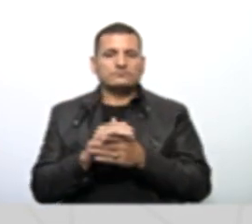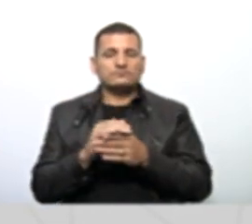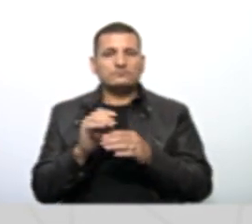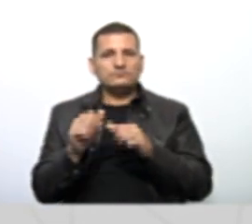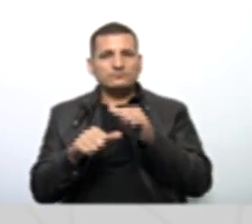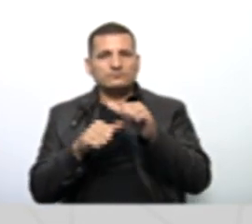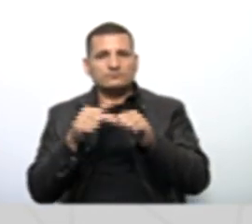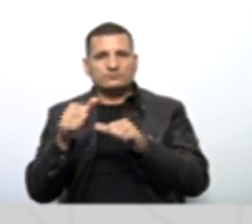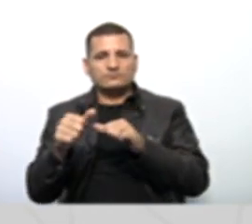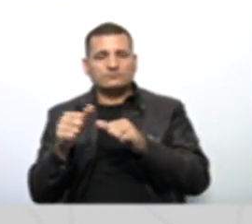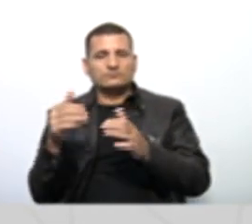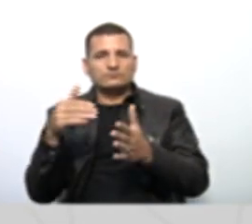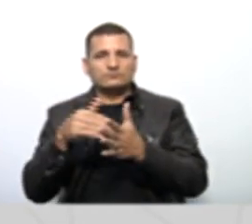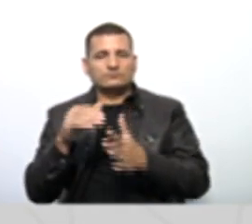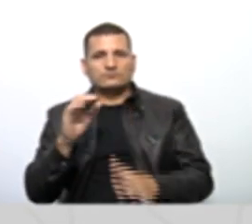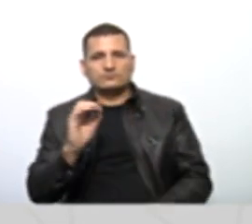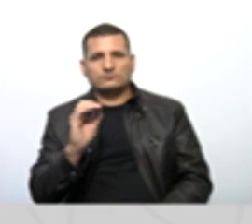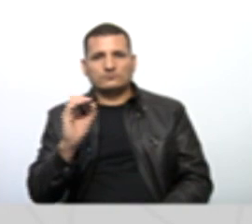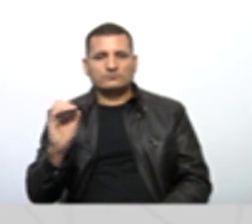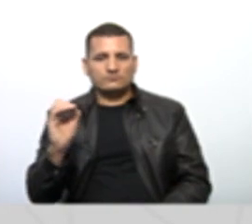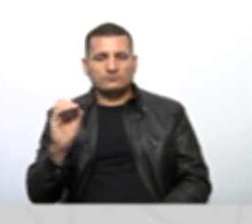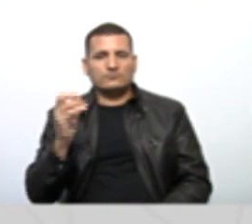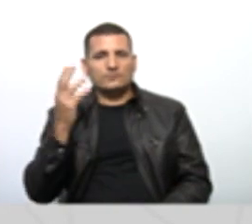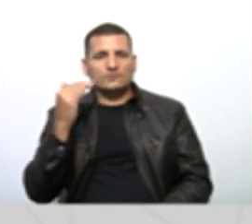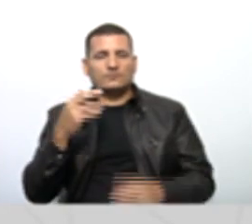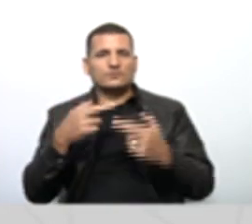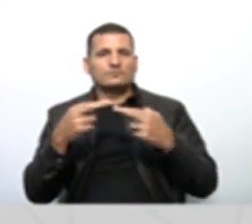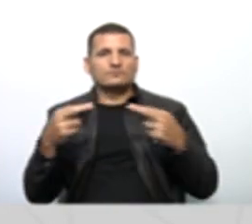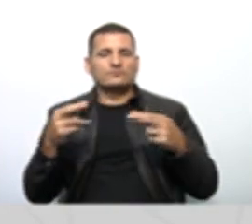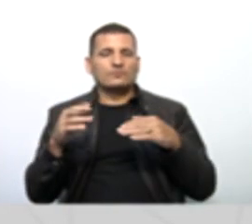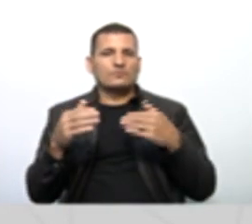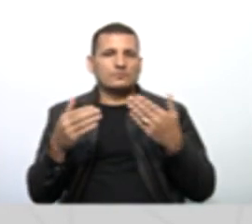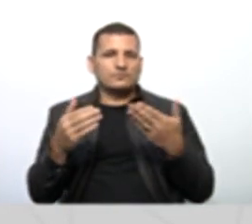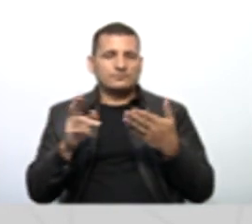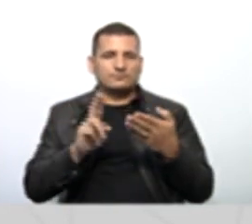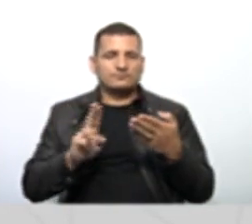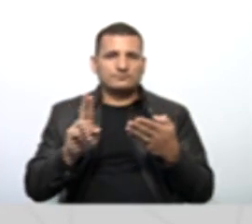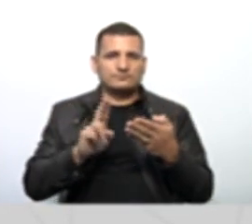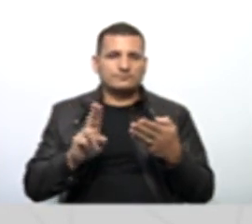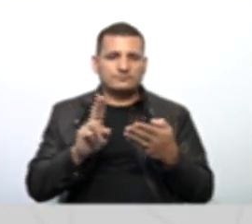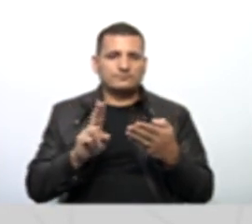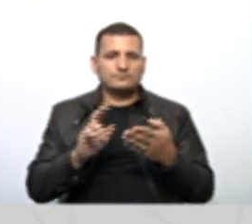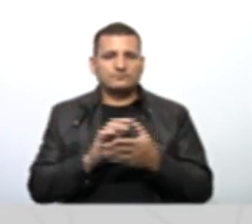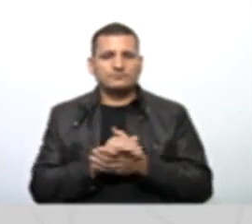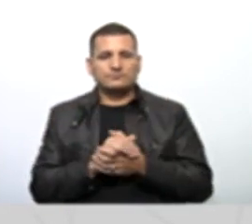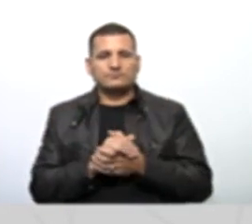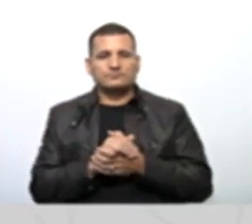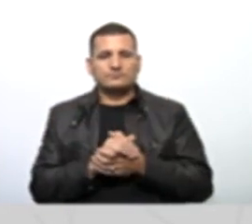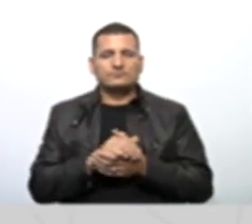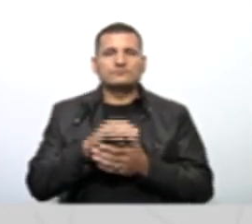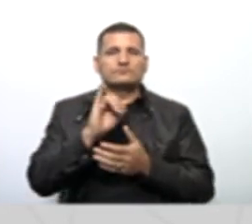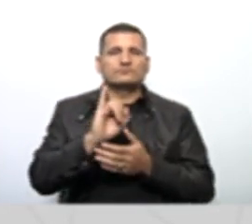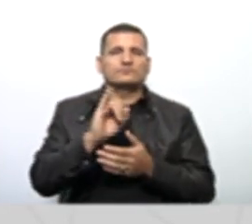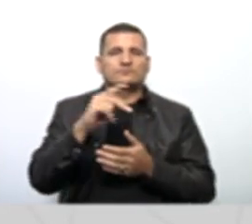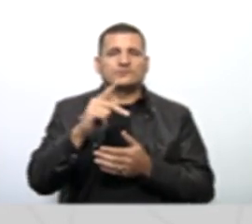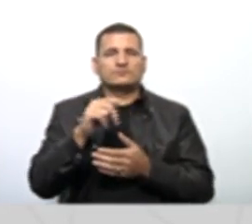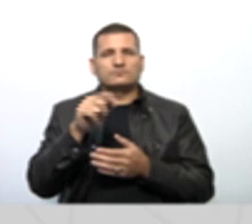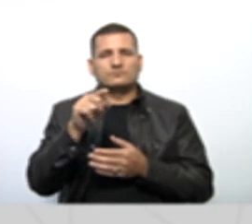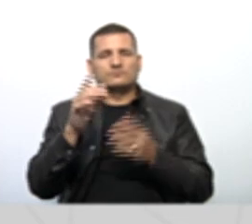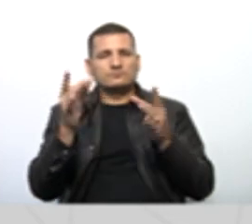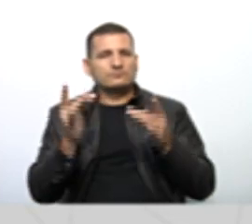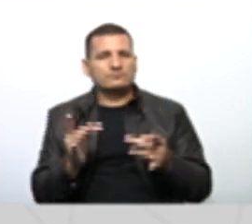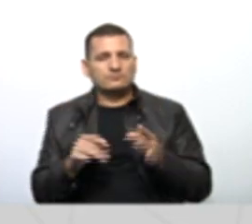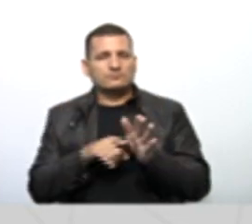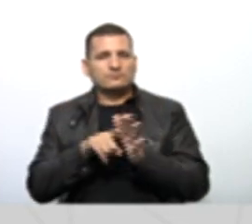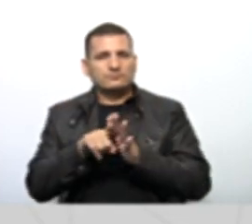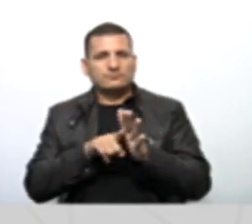em que o nosso computador pelo zero e sabemos a rede que nós estamos usando esses mais detalhes de ppc vocês podem procurar o que estão